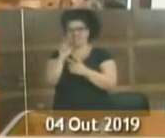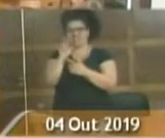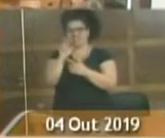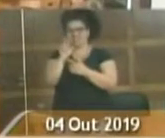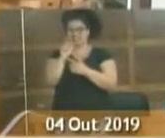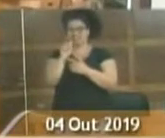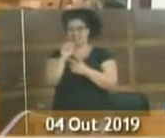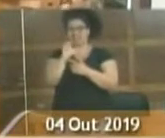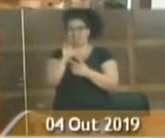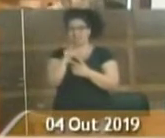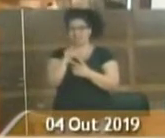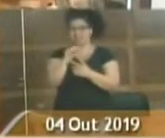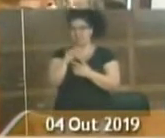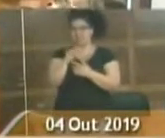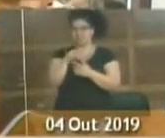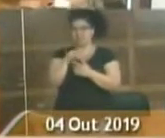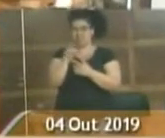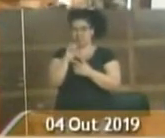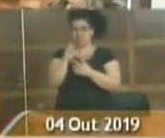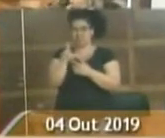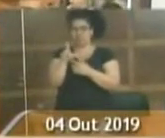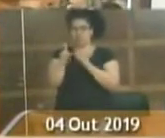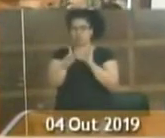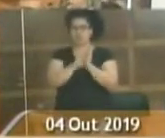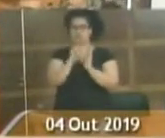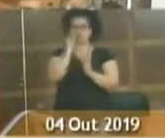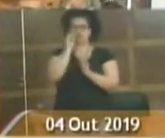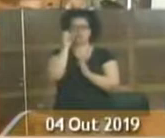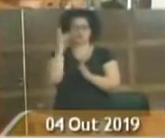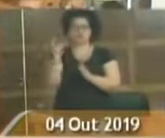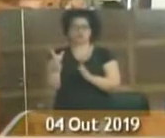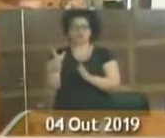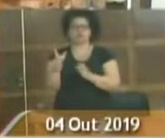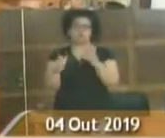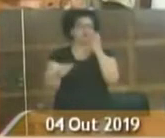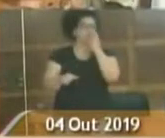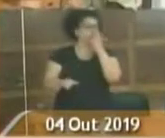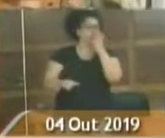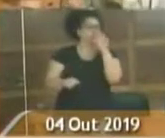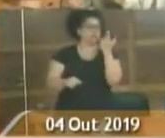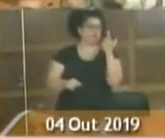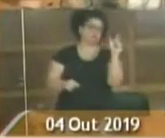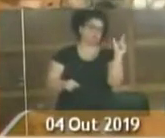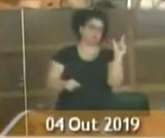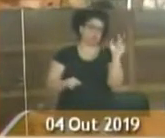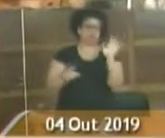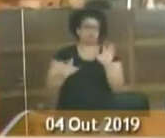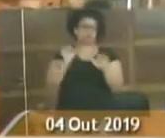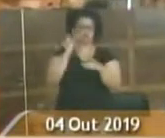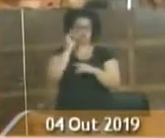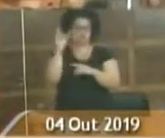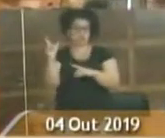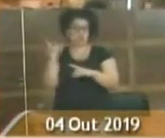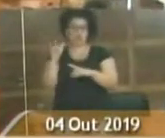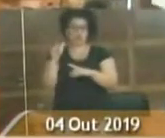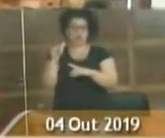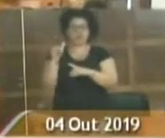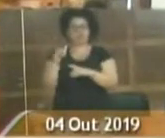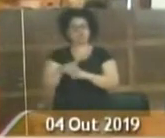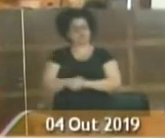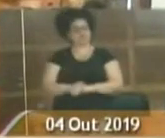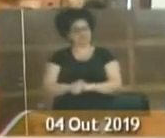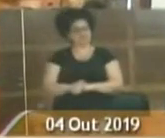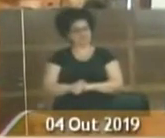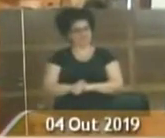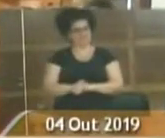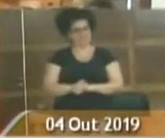cetaconazol, ele é mais hepatotóxico para o gato, tá? No cão, a gente pode até usar, mas para o gato, ele é bem hepatotóxico.